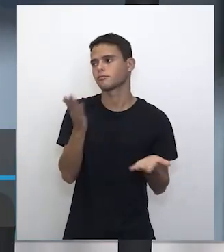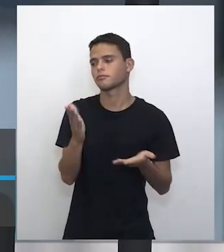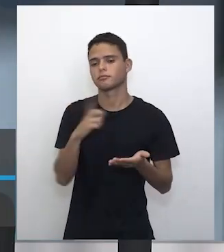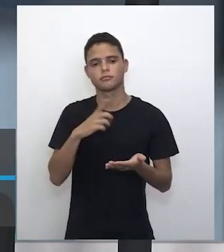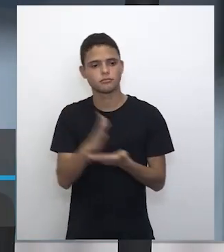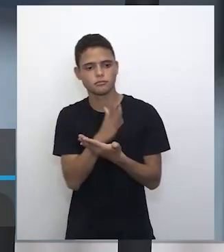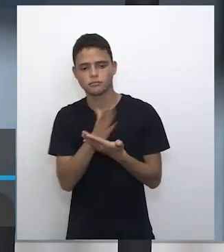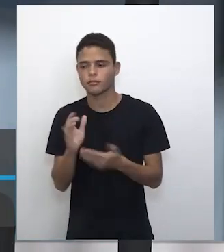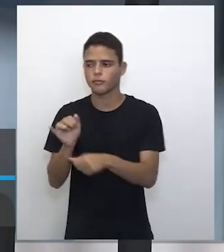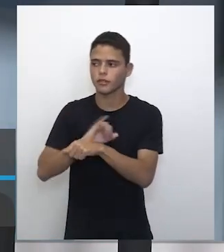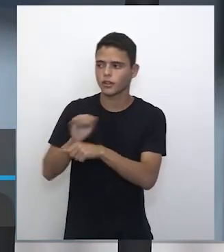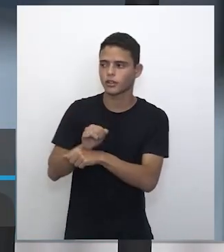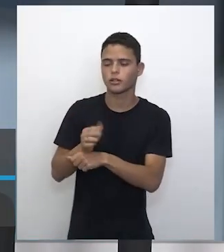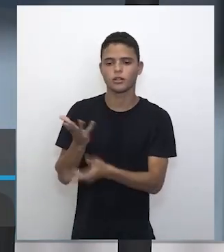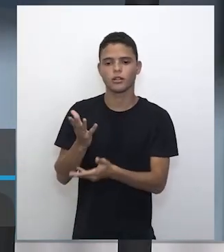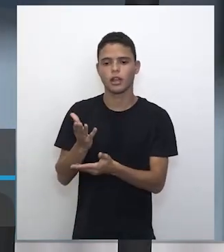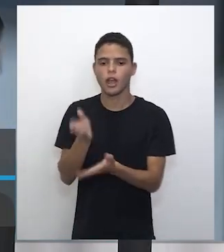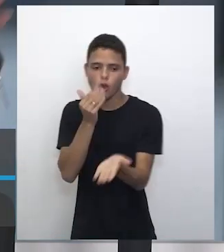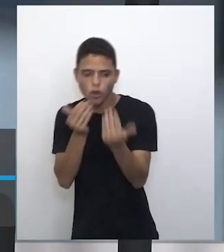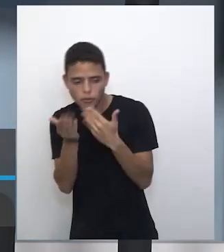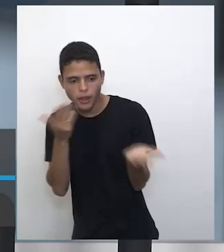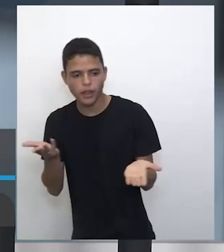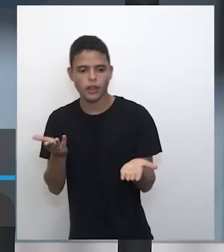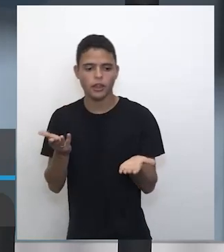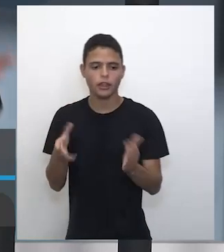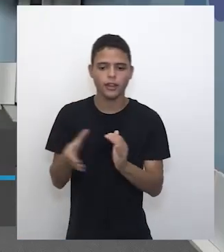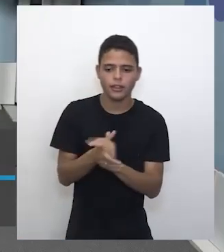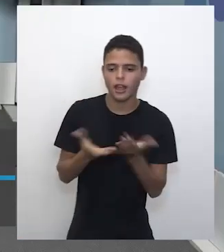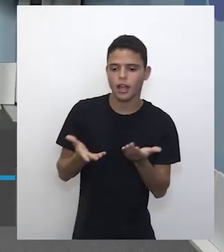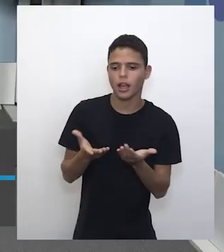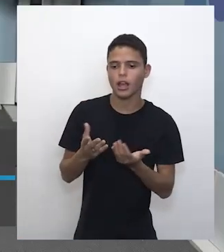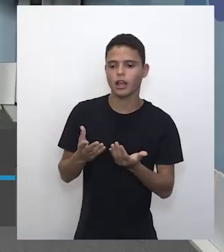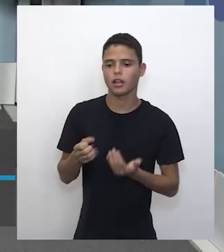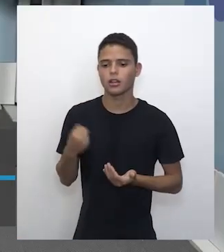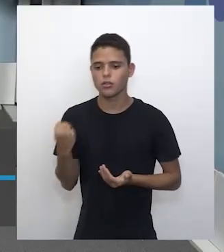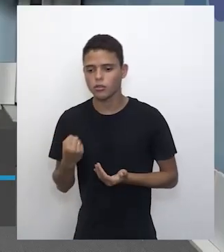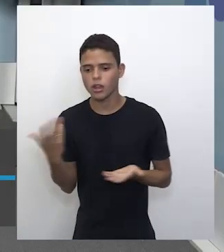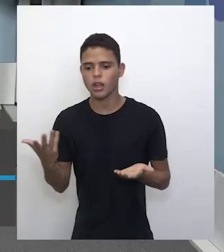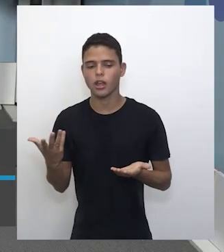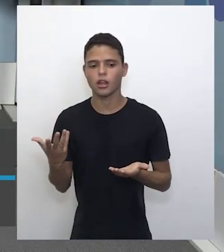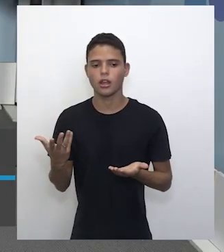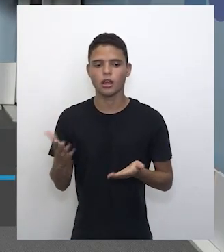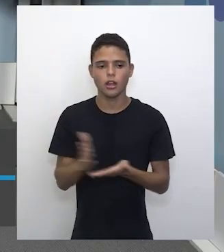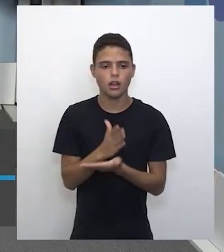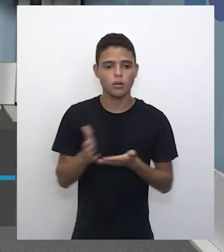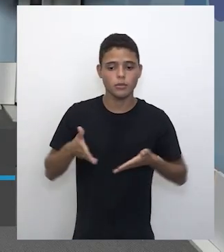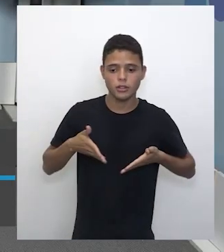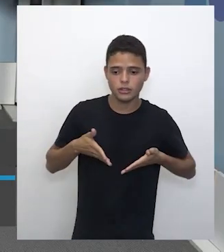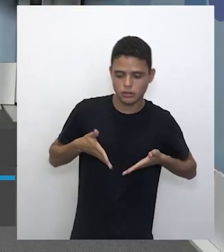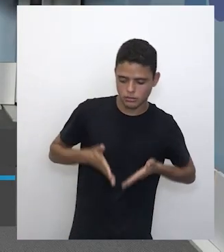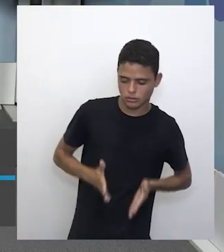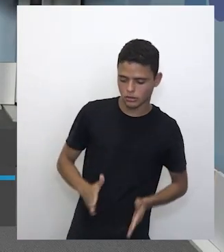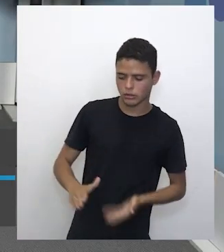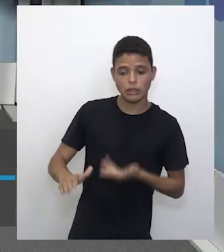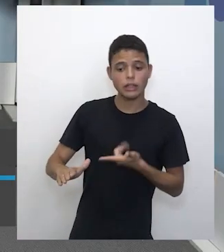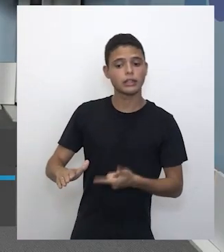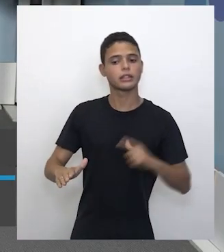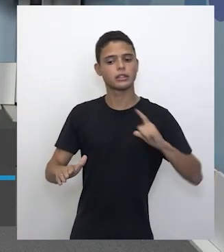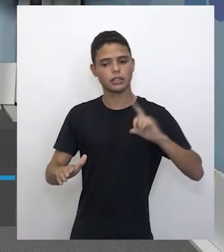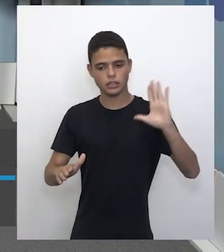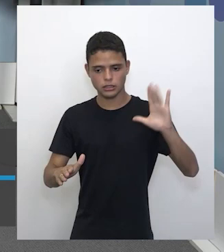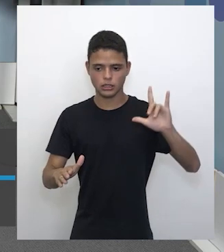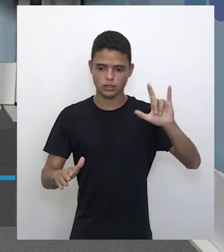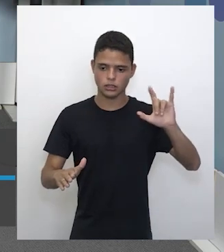que vai comer, o que comprou, se está casado, se está solteiro. Que acabam de nascer, já com perfil, antes de nascer na barriga da mãe, já